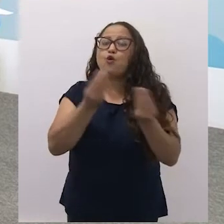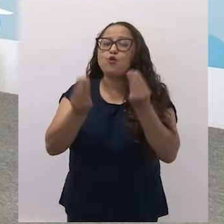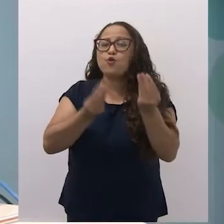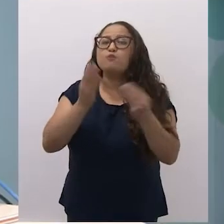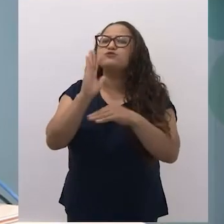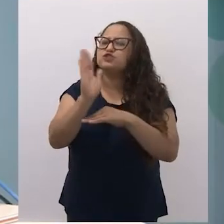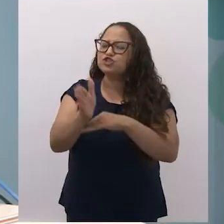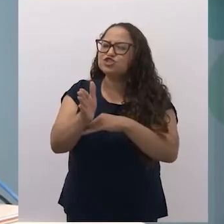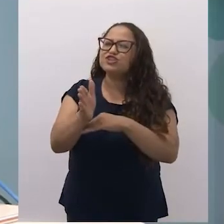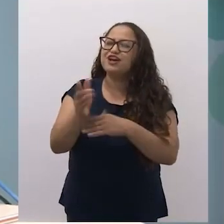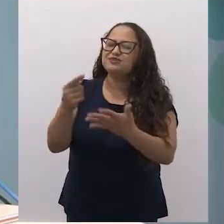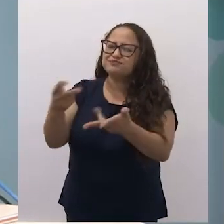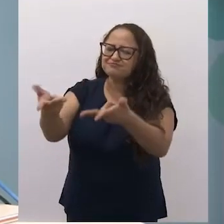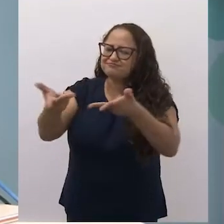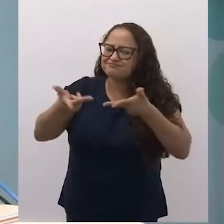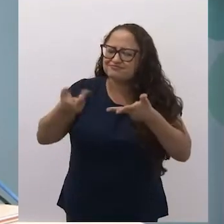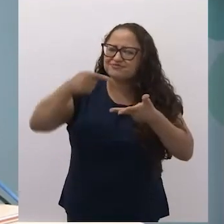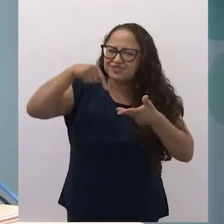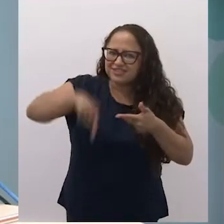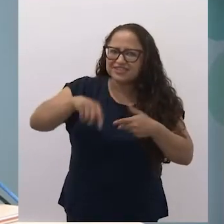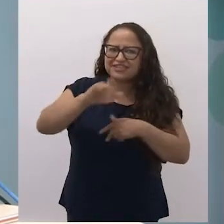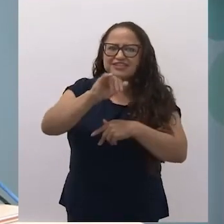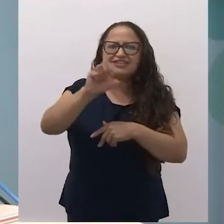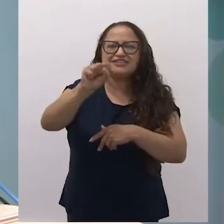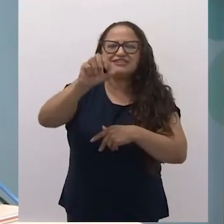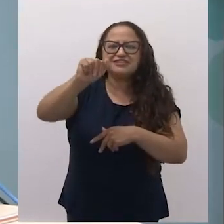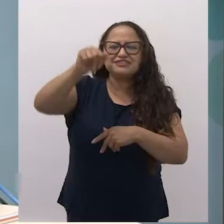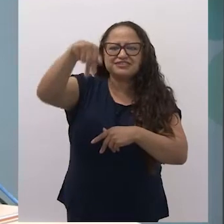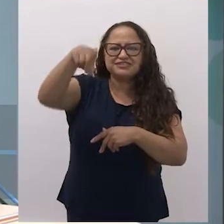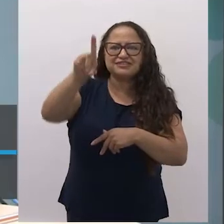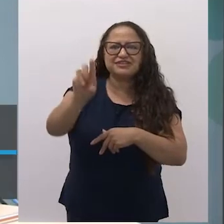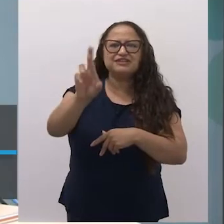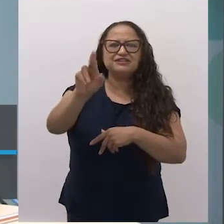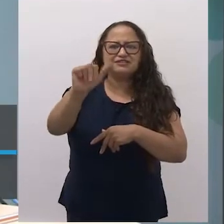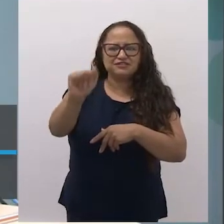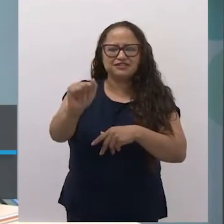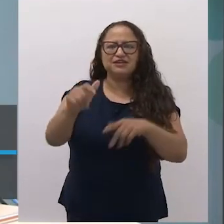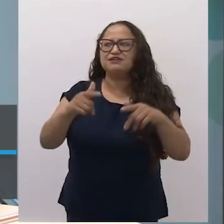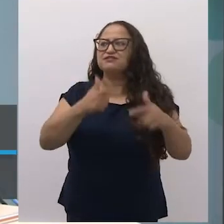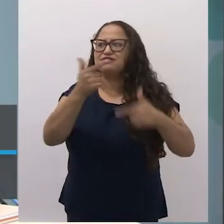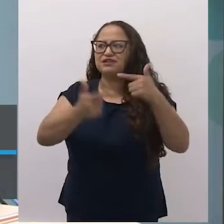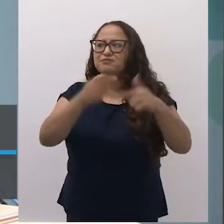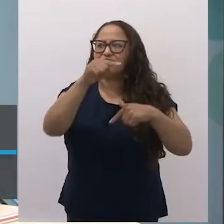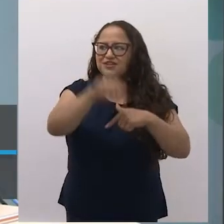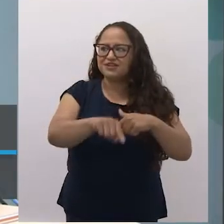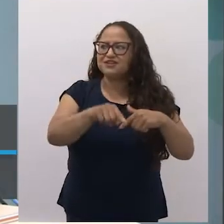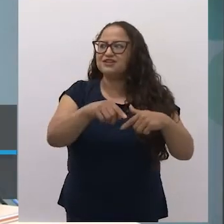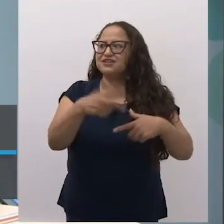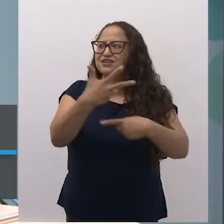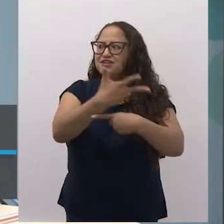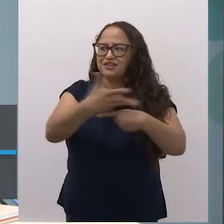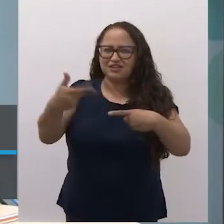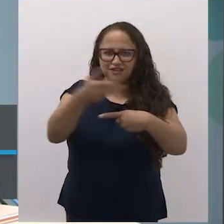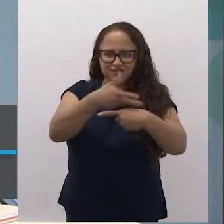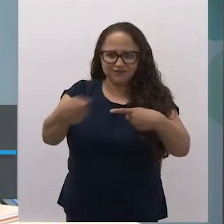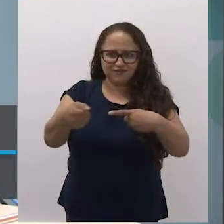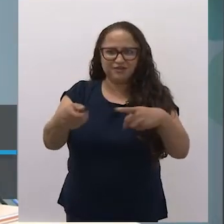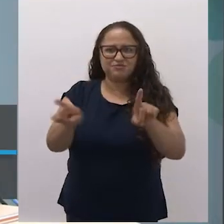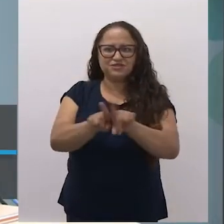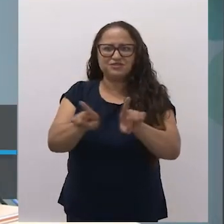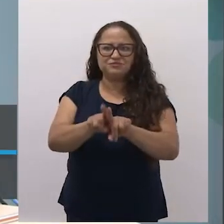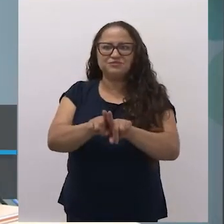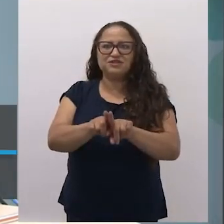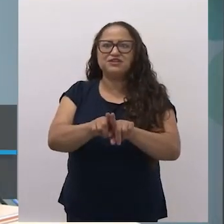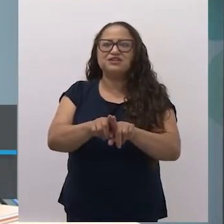apresentou, né? Eu sou a Sandra Jardim, trabalho aqui na EFAP como formadora, sou da área de Ciências Humanas e leciono